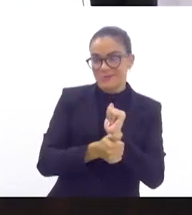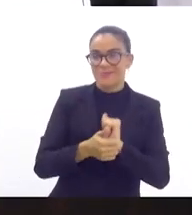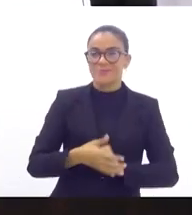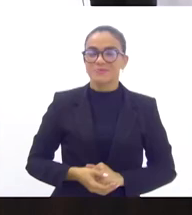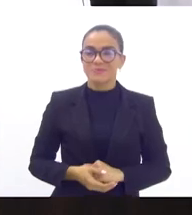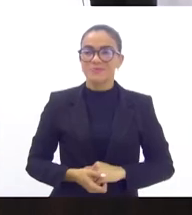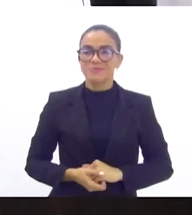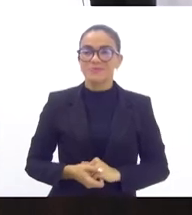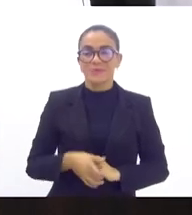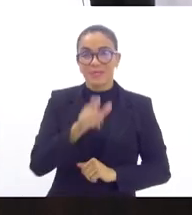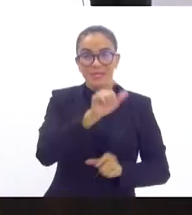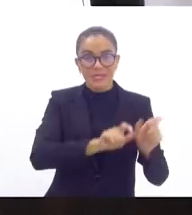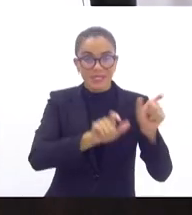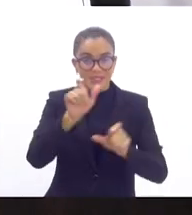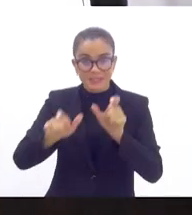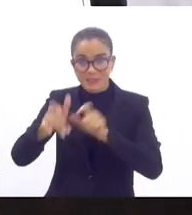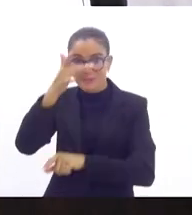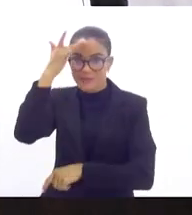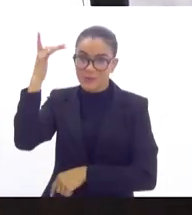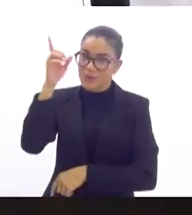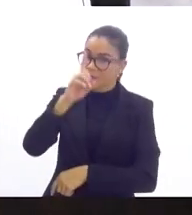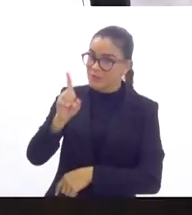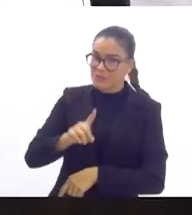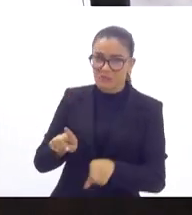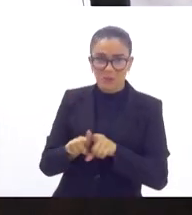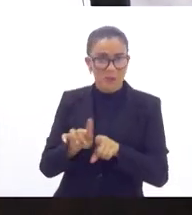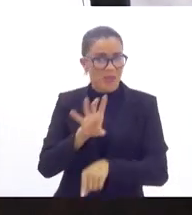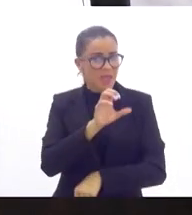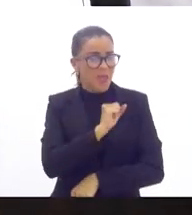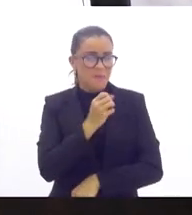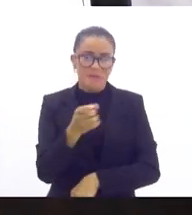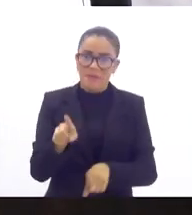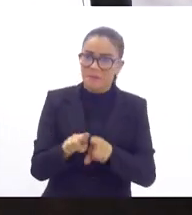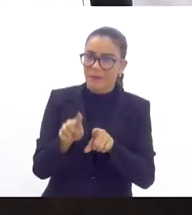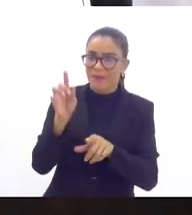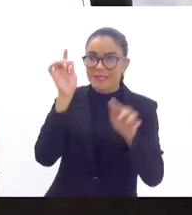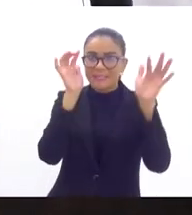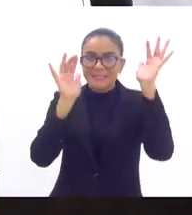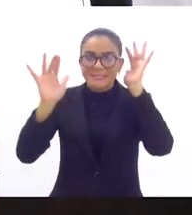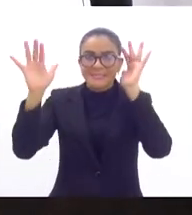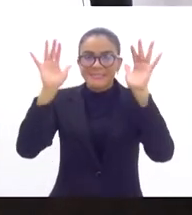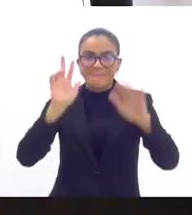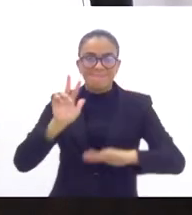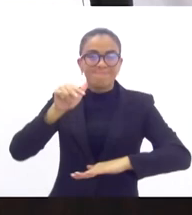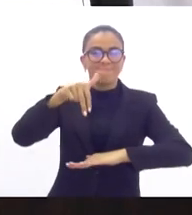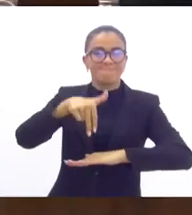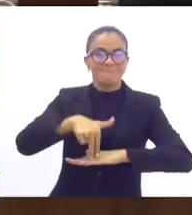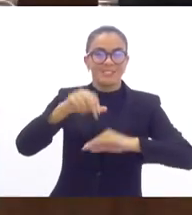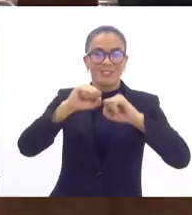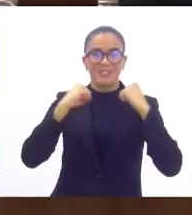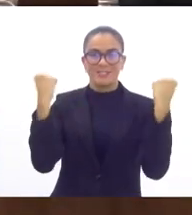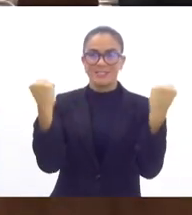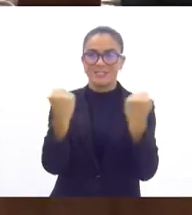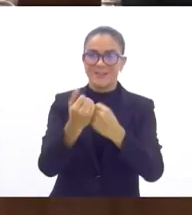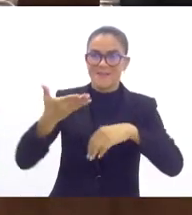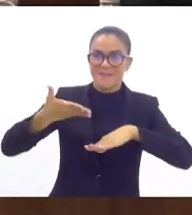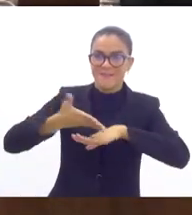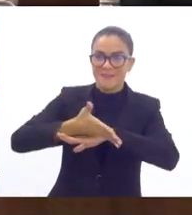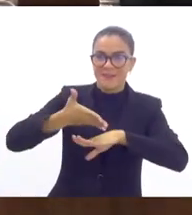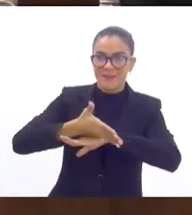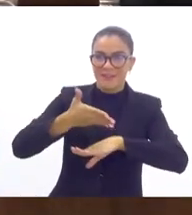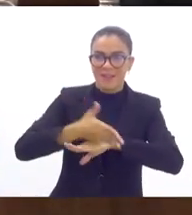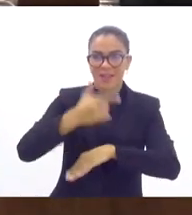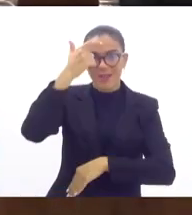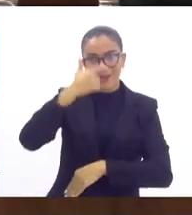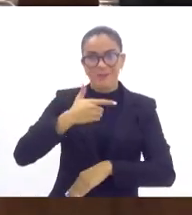e as pessoas com deficiência Também Amam futebol e também desejam estar nos estádios e frequentar eu sou frequentadora